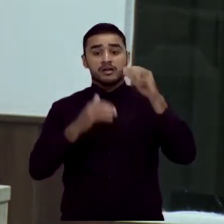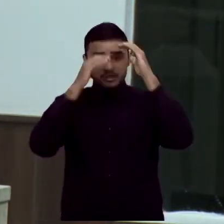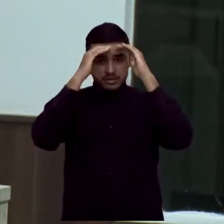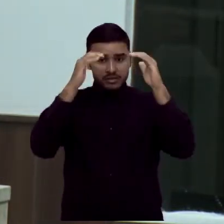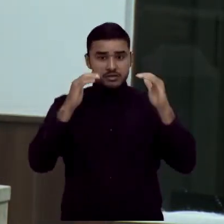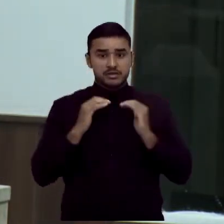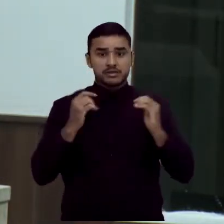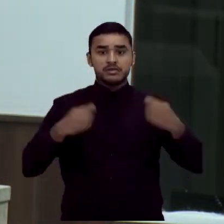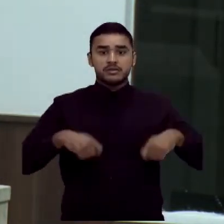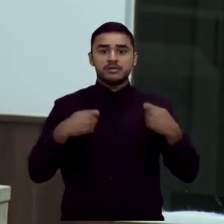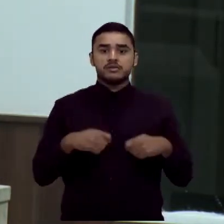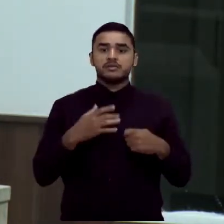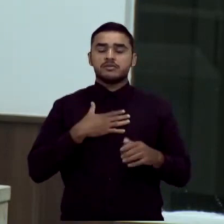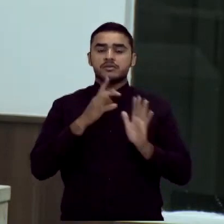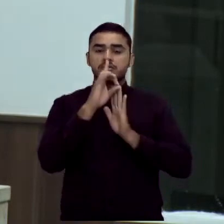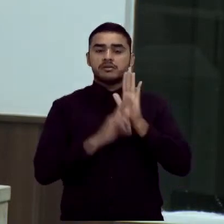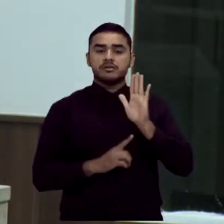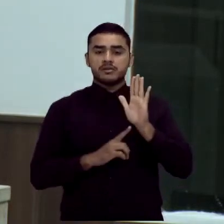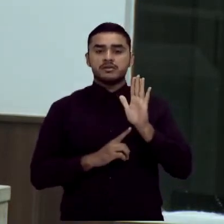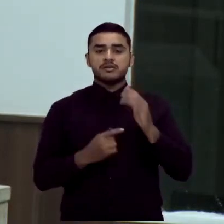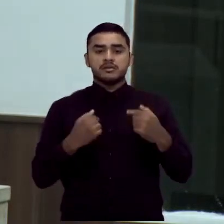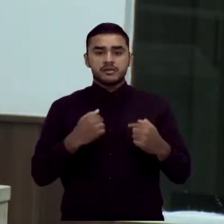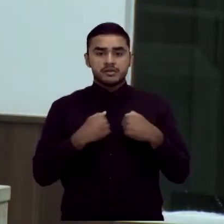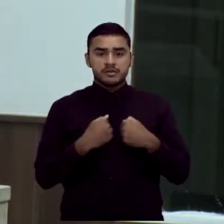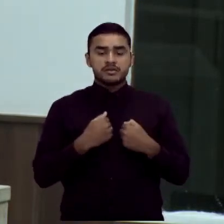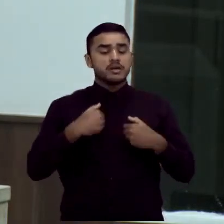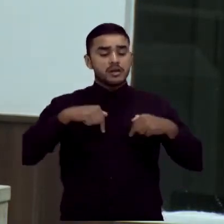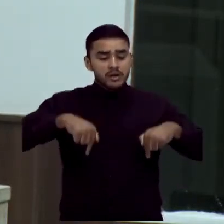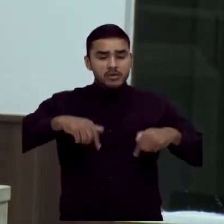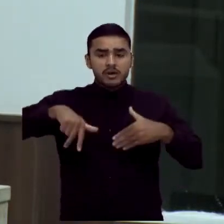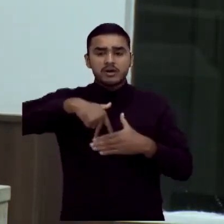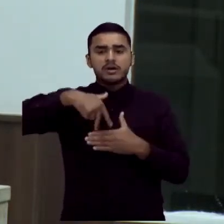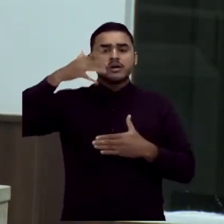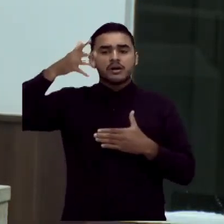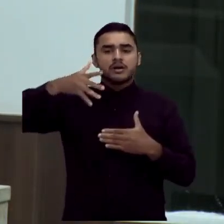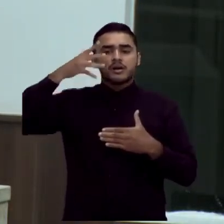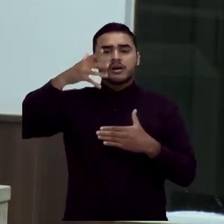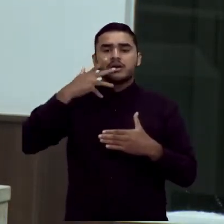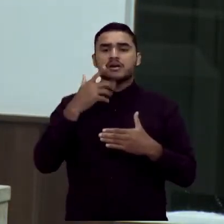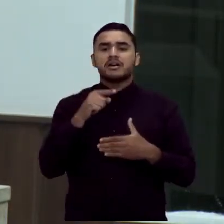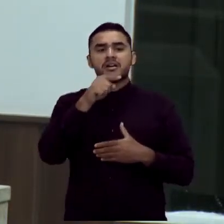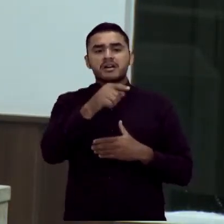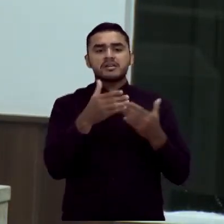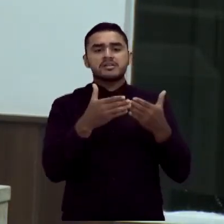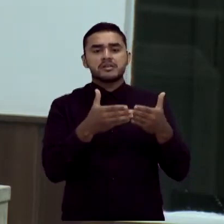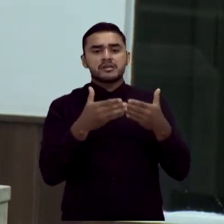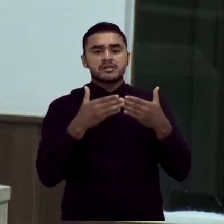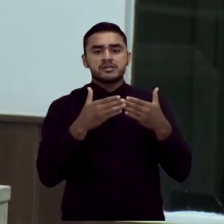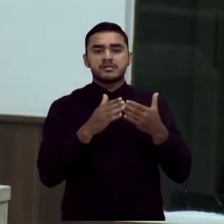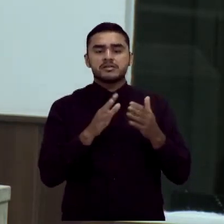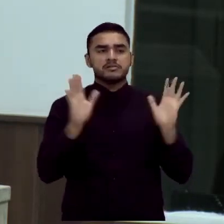respeite. O meu direito de parlamentar, o meu direito de falar e sentar aqui e pedir licença à senhora para